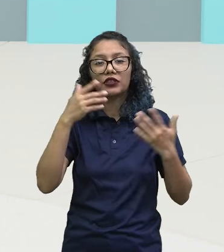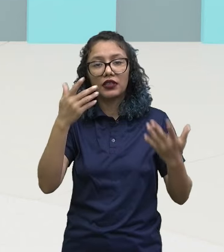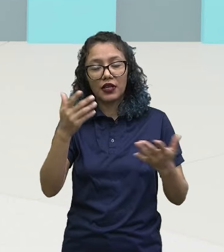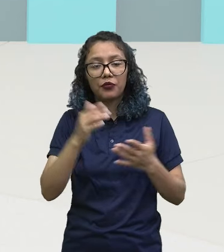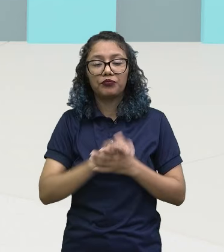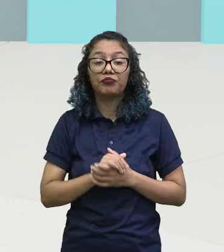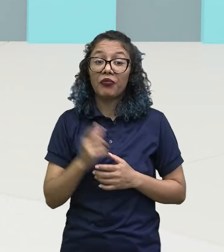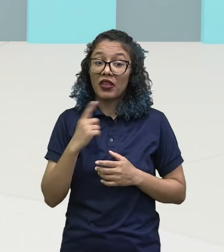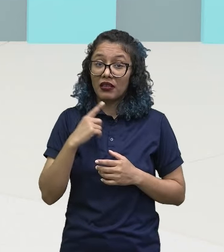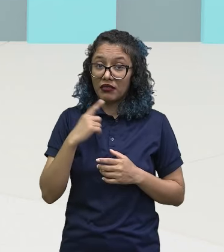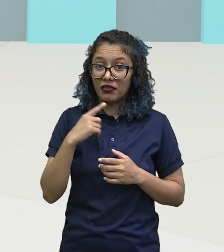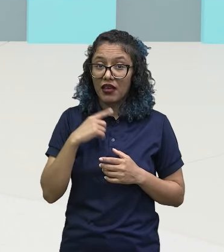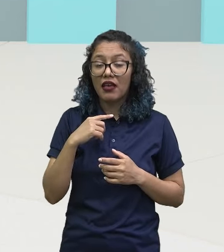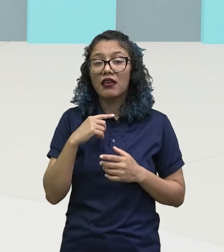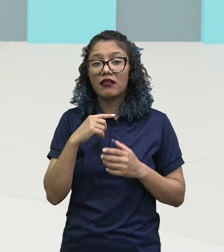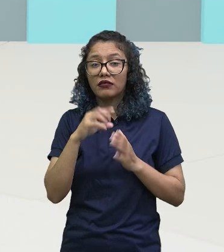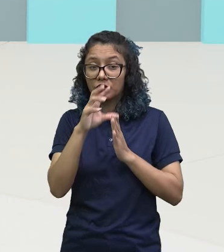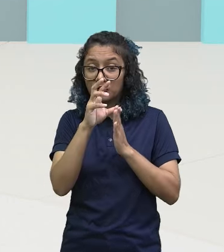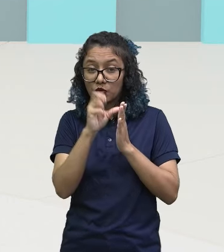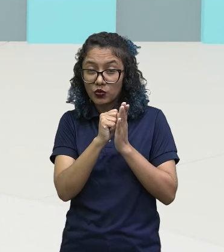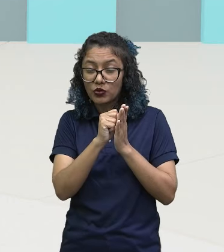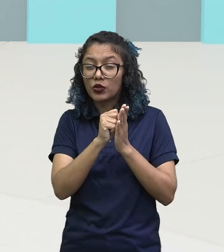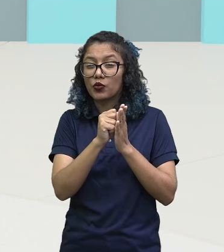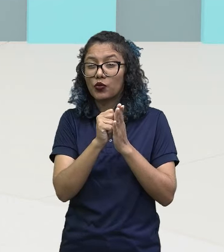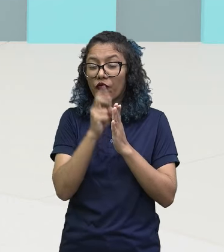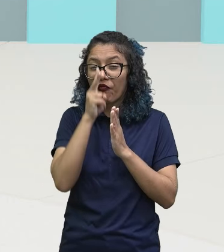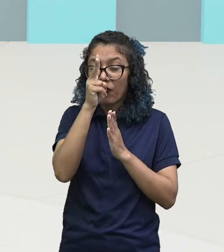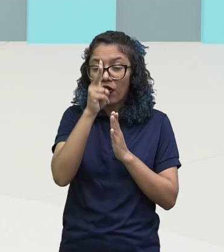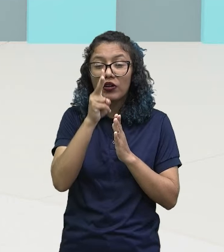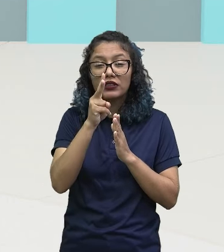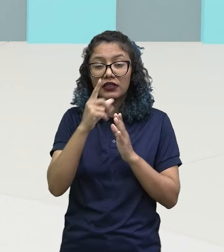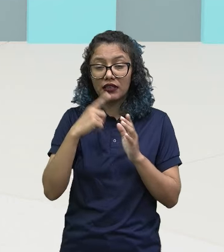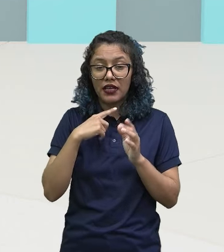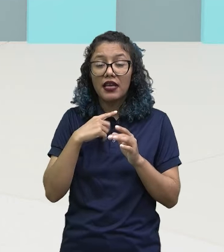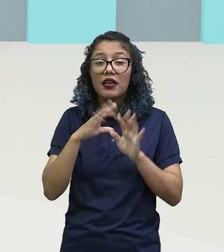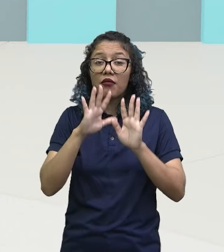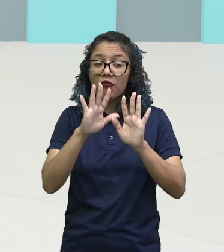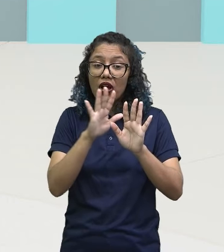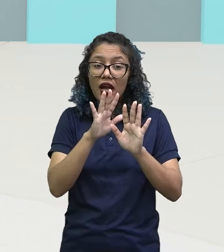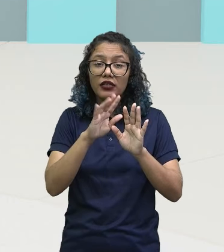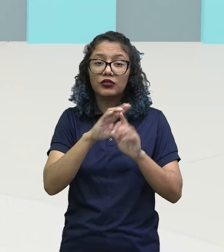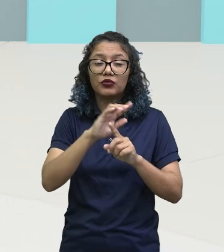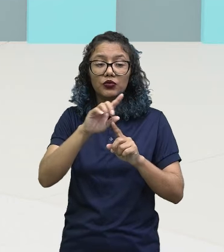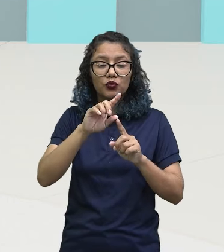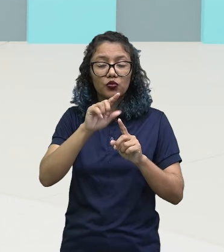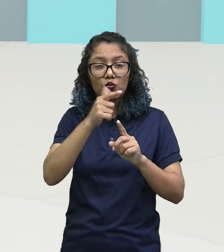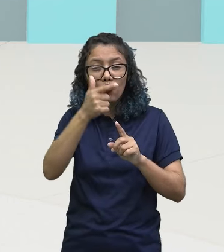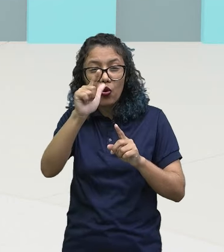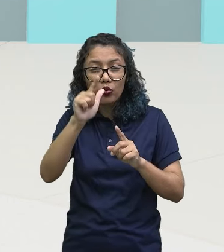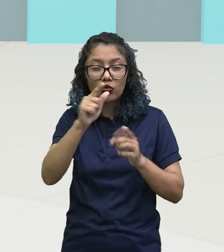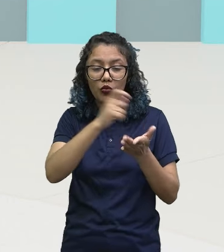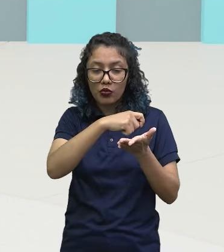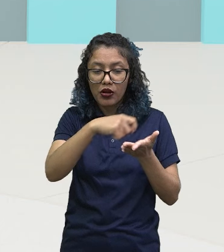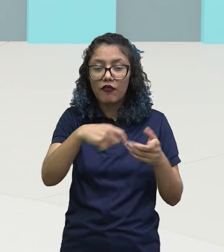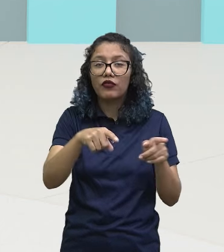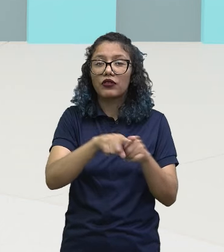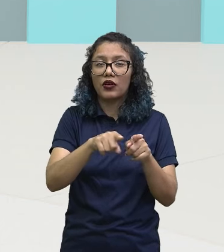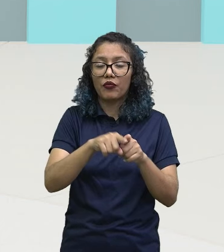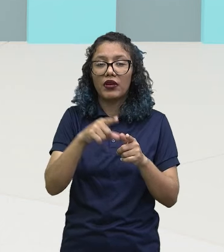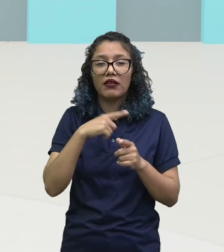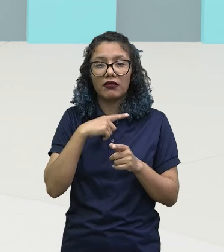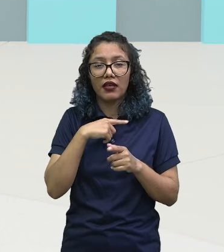mas não só o acento tônico, existe também um acento gráfico. Por quê? Porque a regra diz, quando